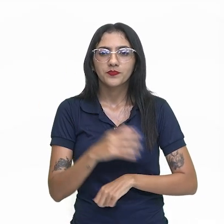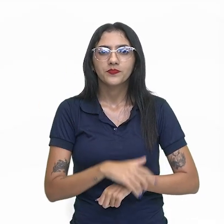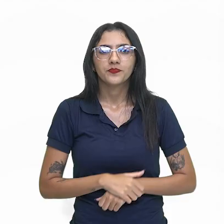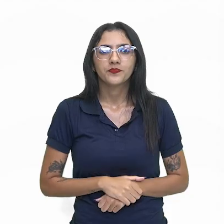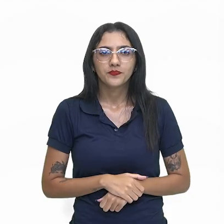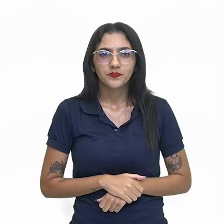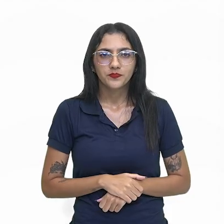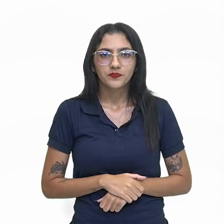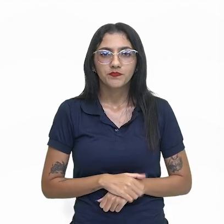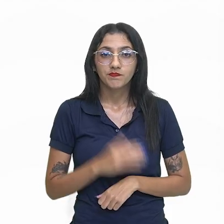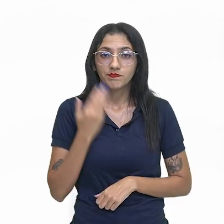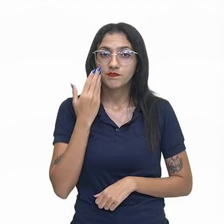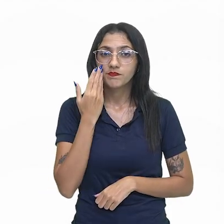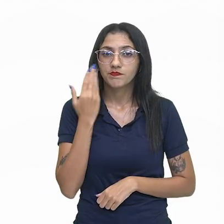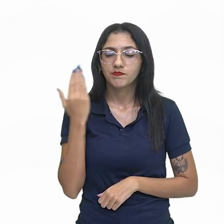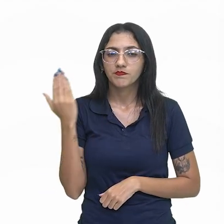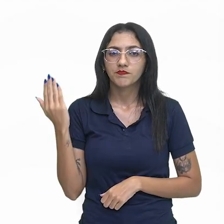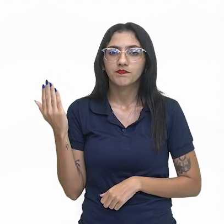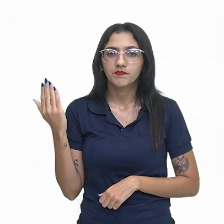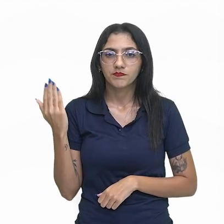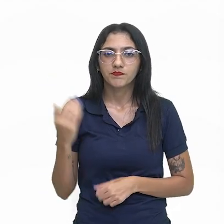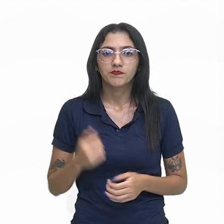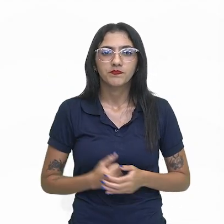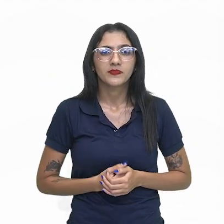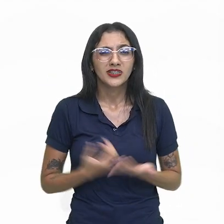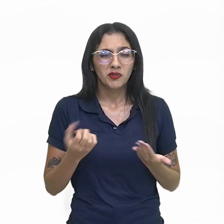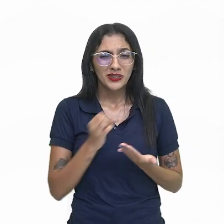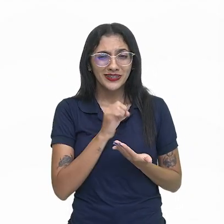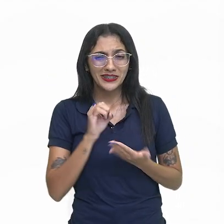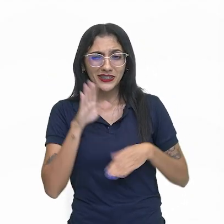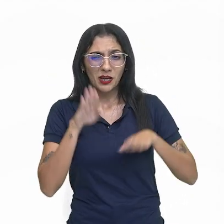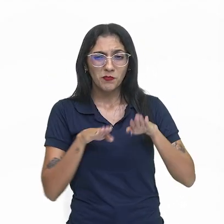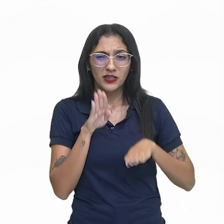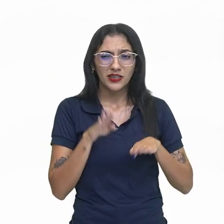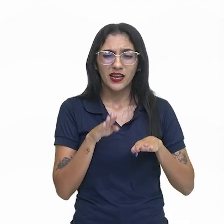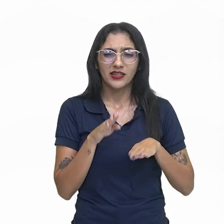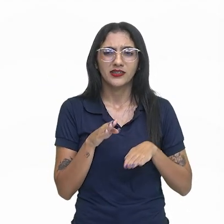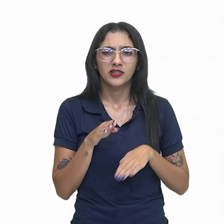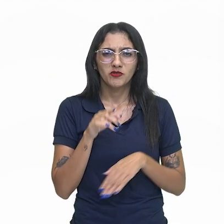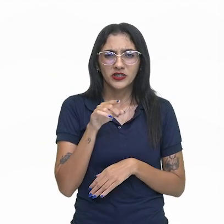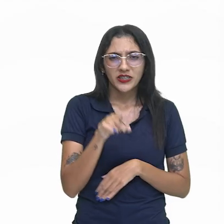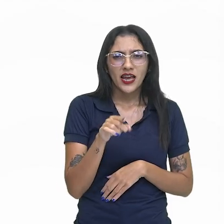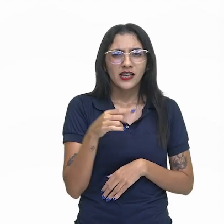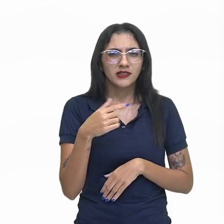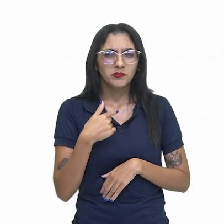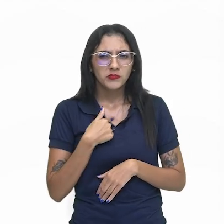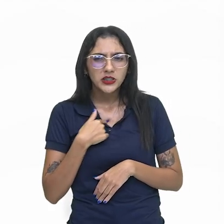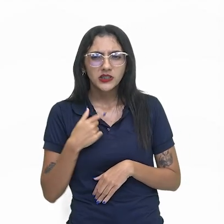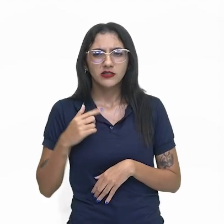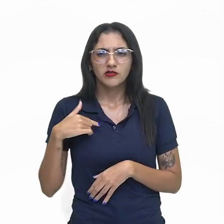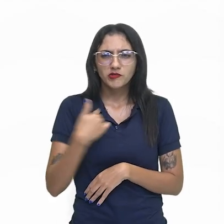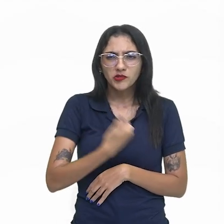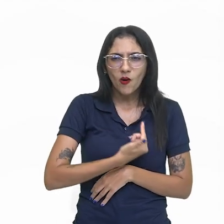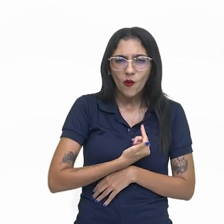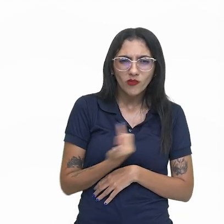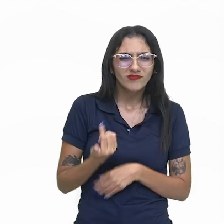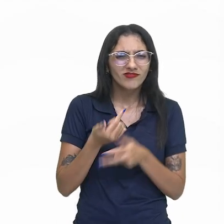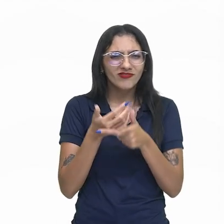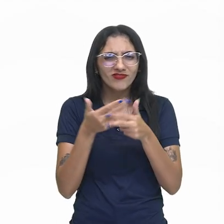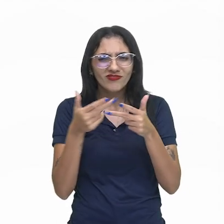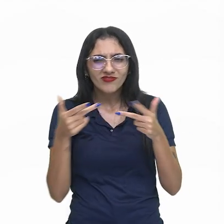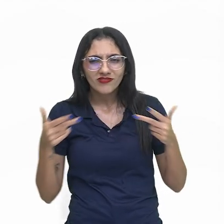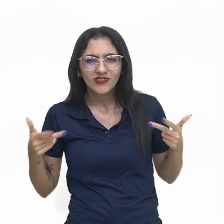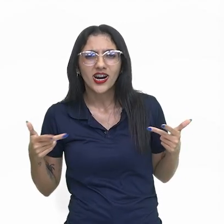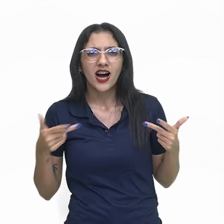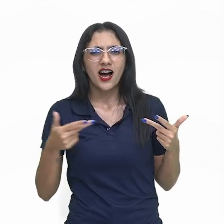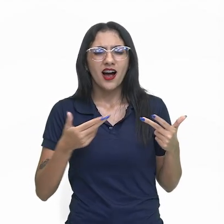Você, eu e nossos amigos. Se depender de você, de mim, de nossos 3.768 amigos, ou